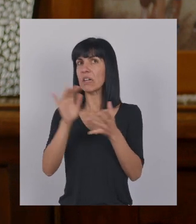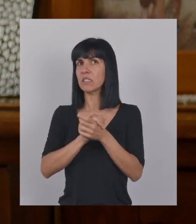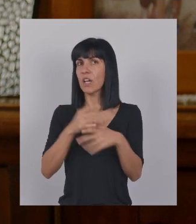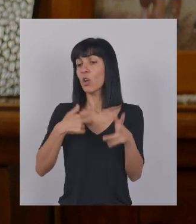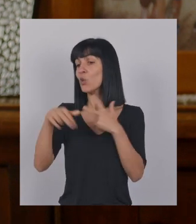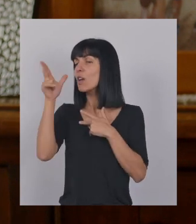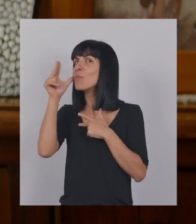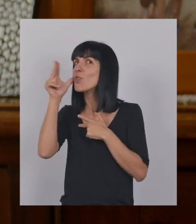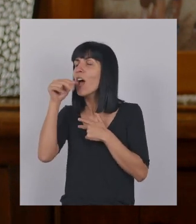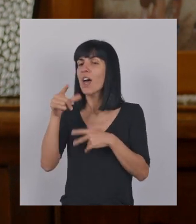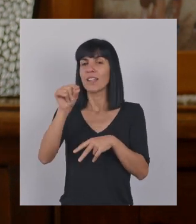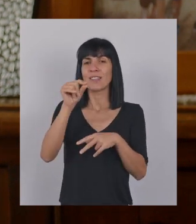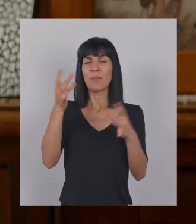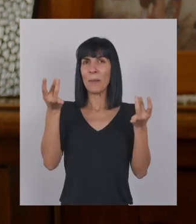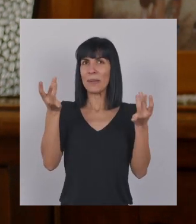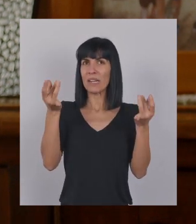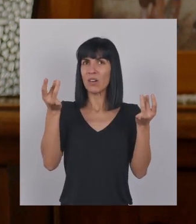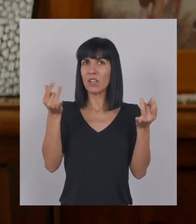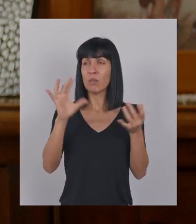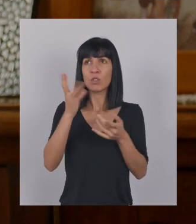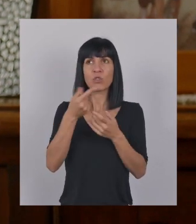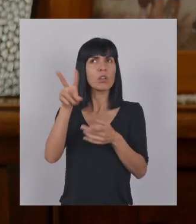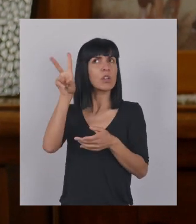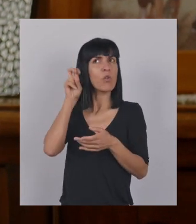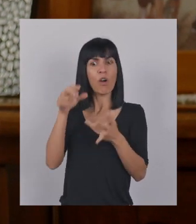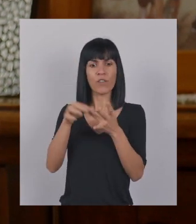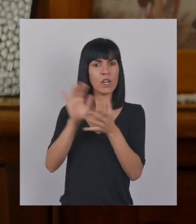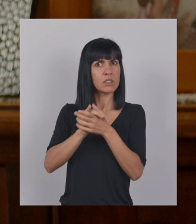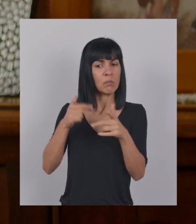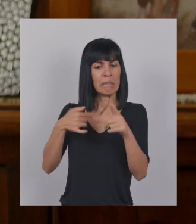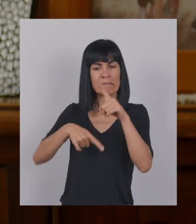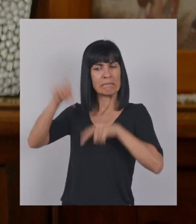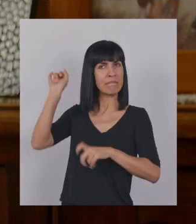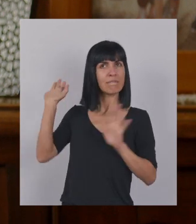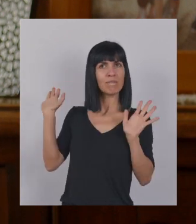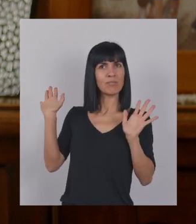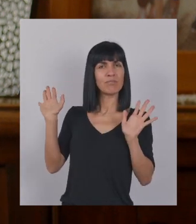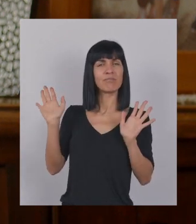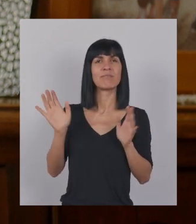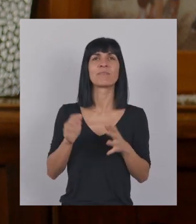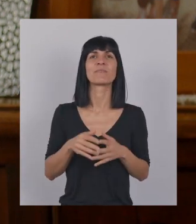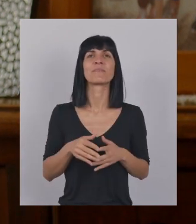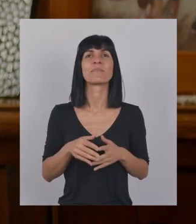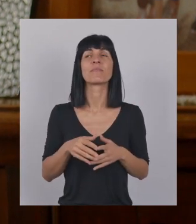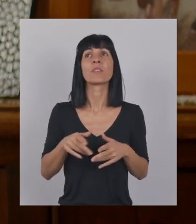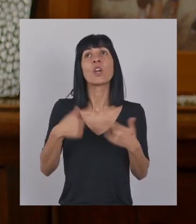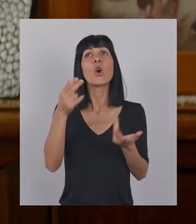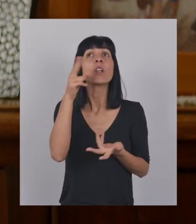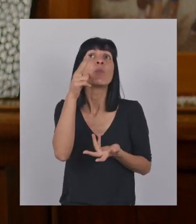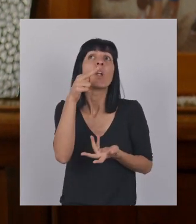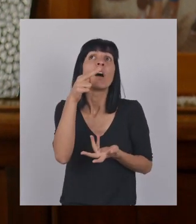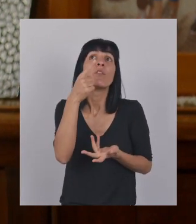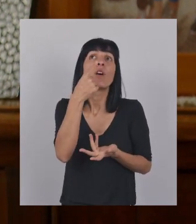que eu me casasse e eu era muito namoradeira e brincalhona mas não quando falava no casamento eu fugia Oi